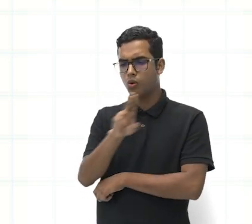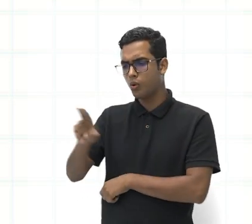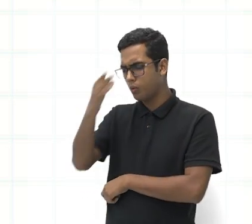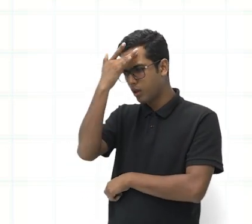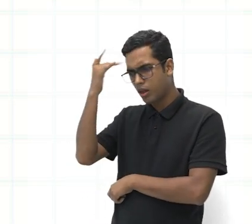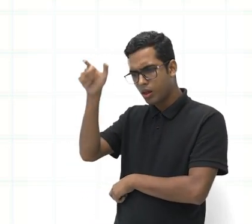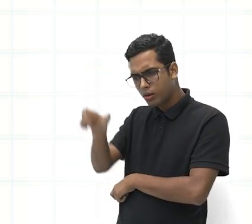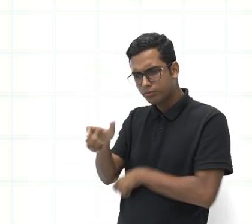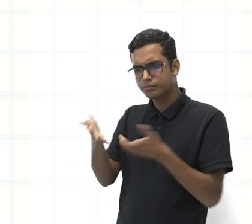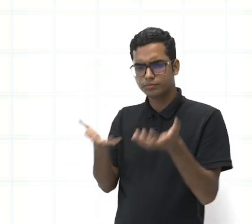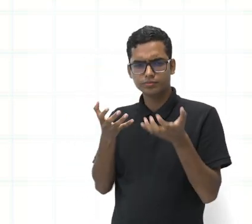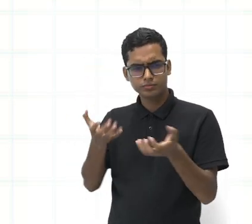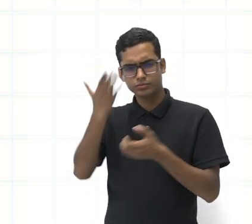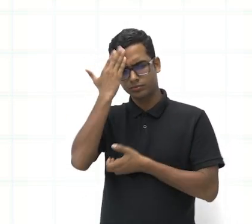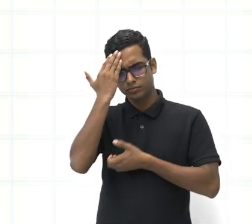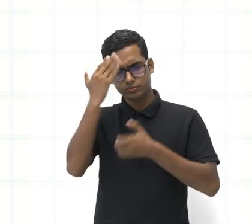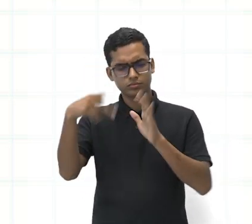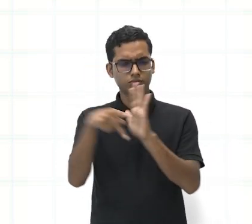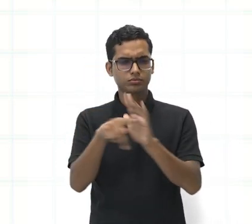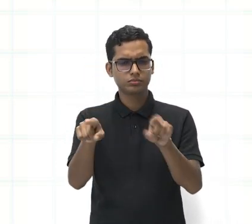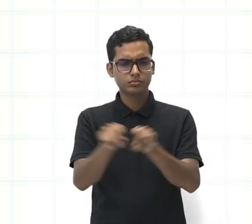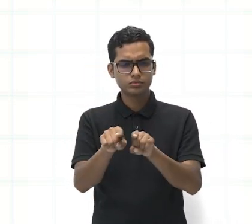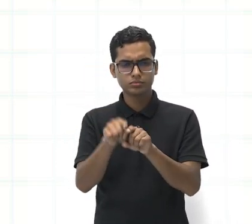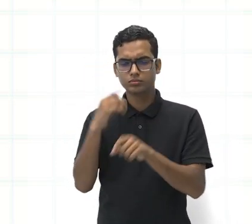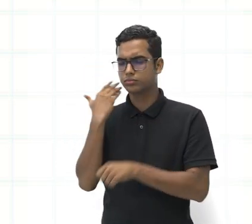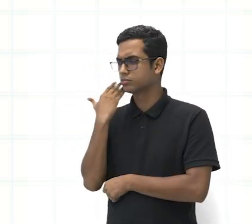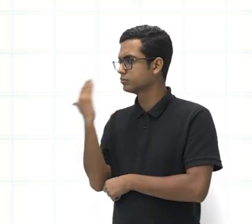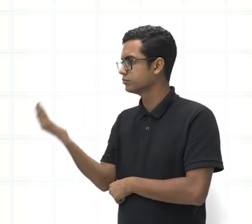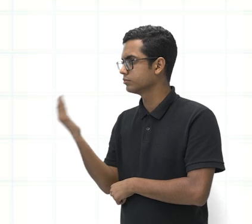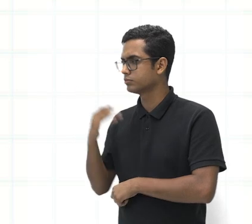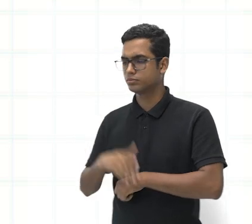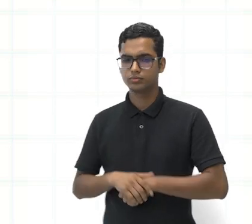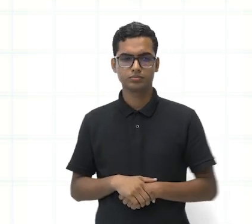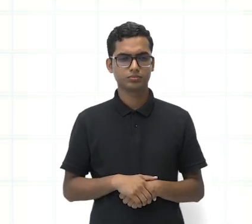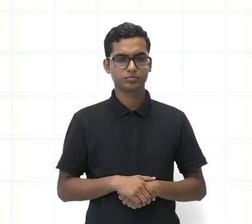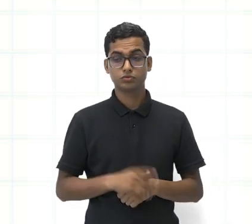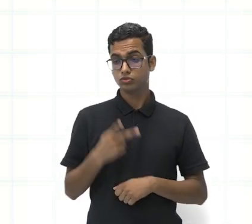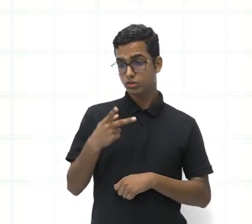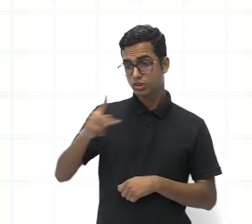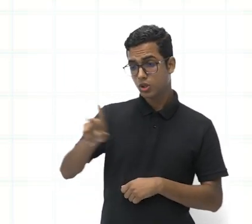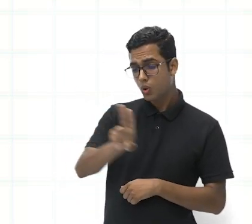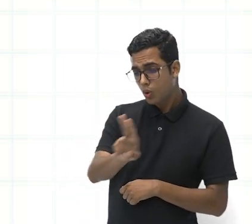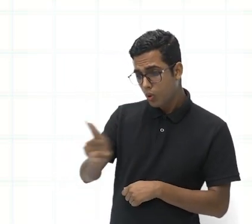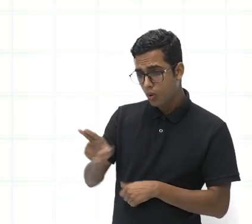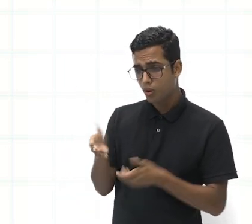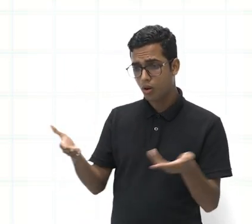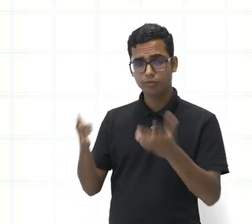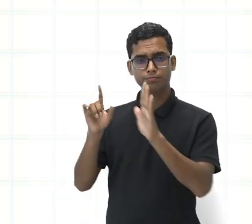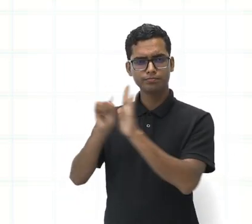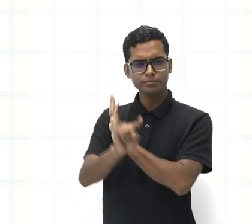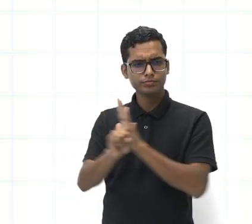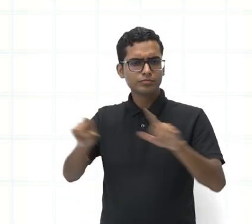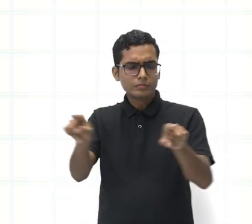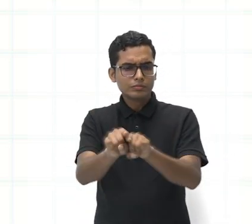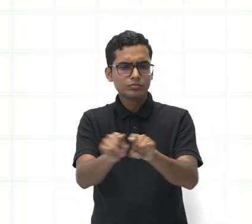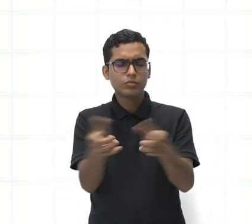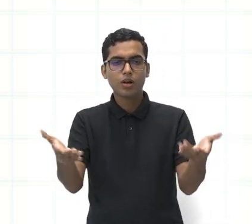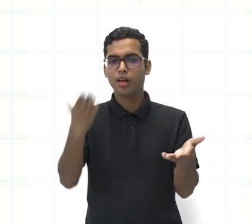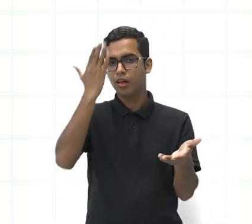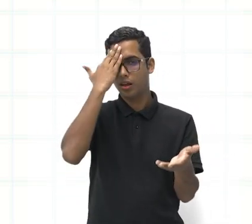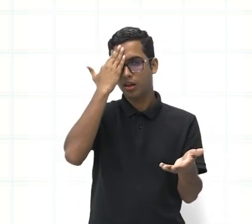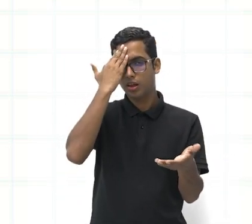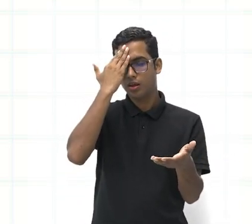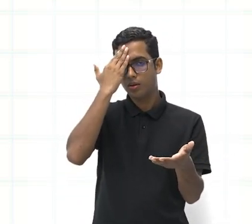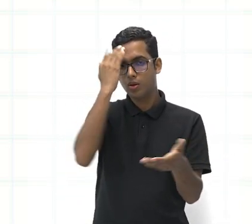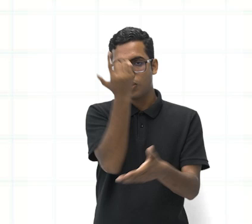né? Singular, o nome, né, da pessoa com quem eu estou falando. What's your name? Qual é o seu nome? Agora eu quero saber mais de